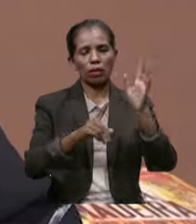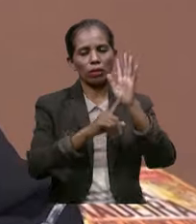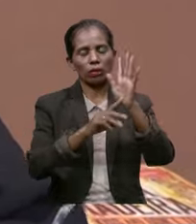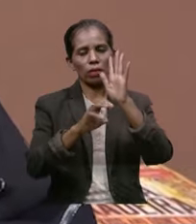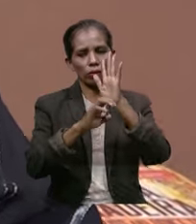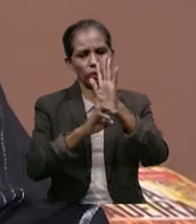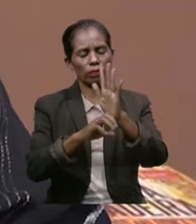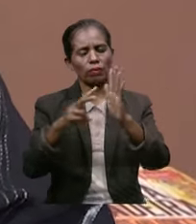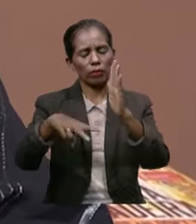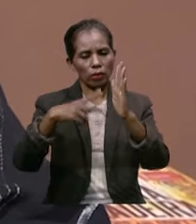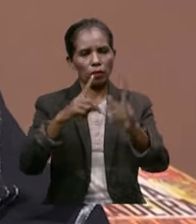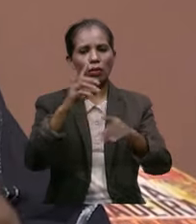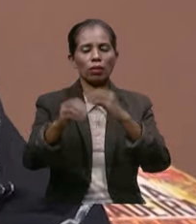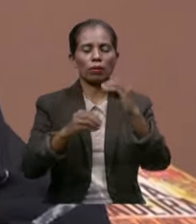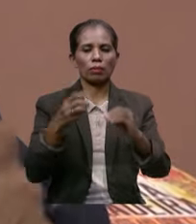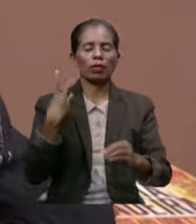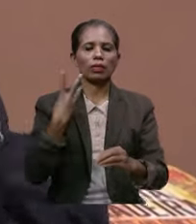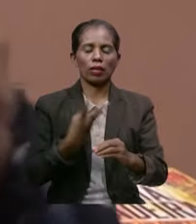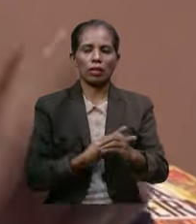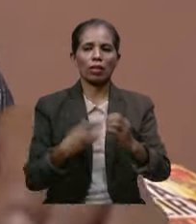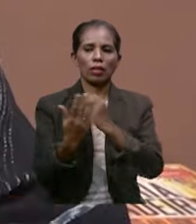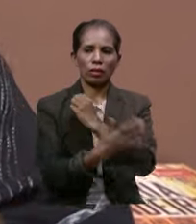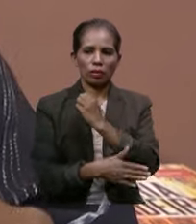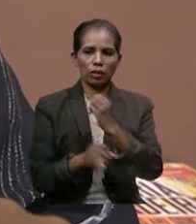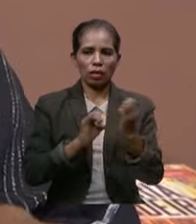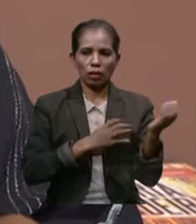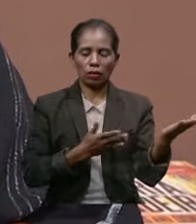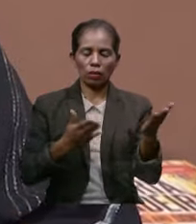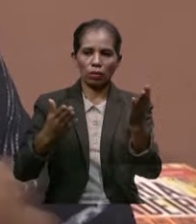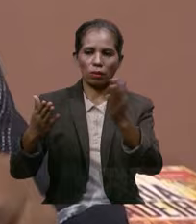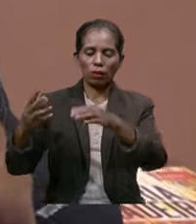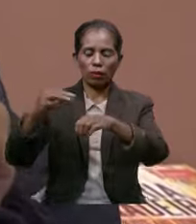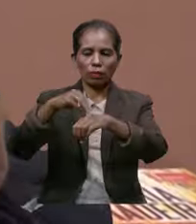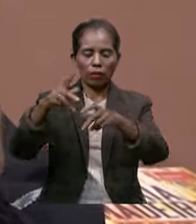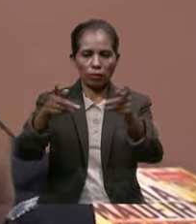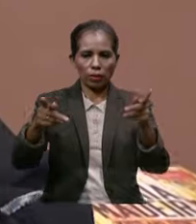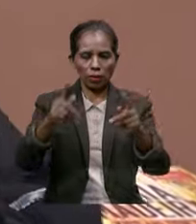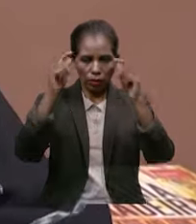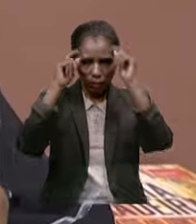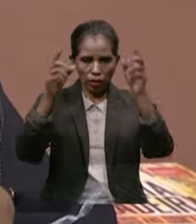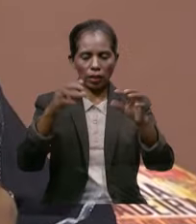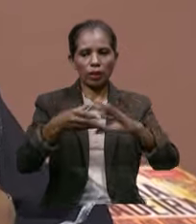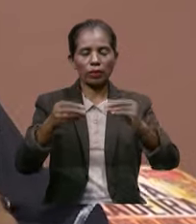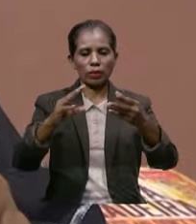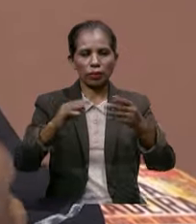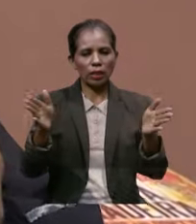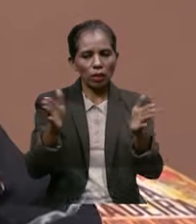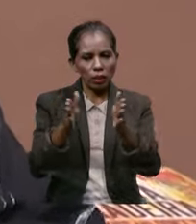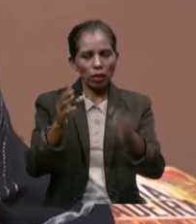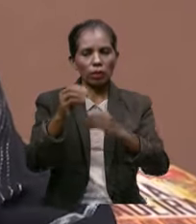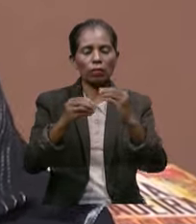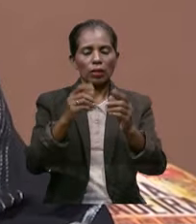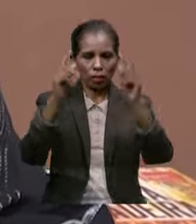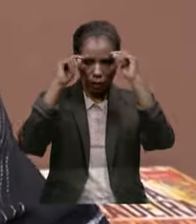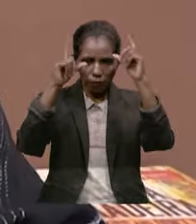colia cona baita nia nação e lá hoje anse a lori ma patrimônio tá vene a colia cona ba história que com ira cona batimor portanto